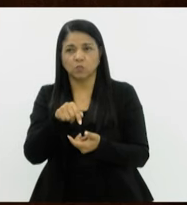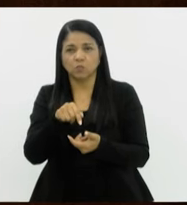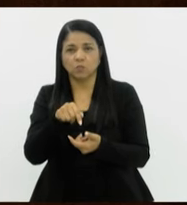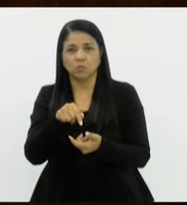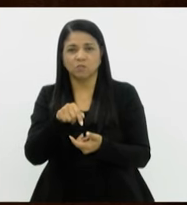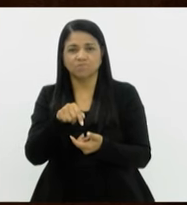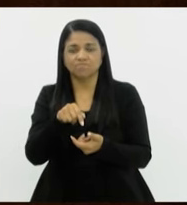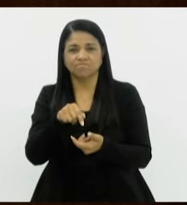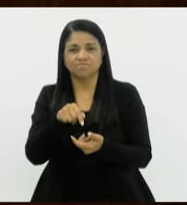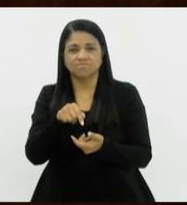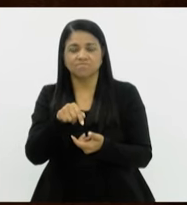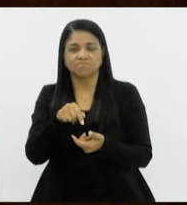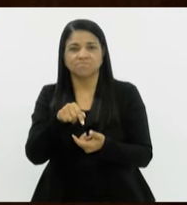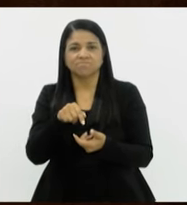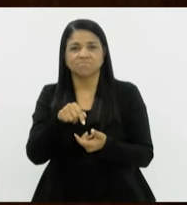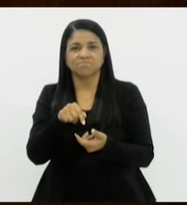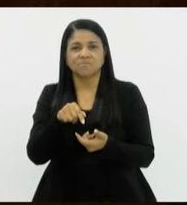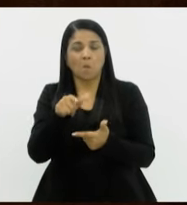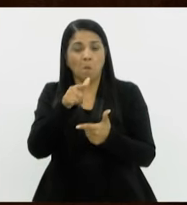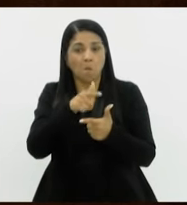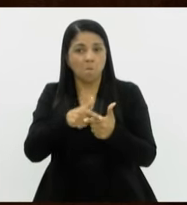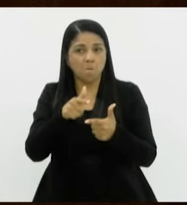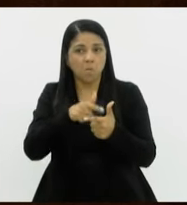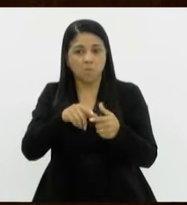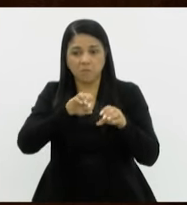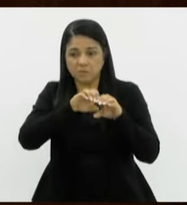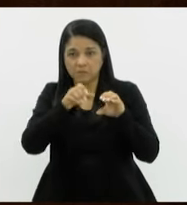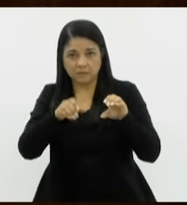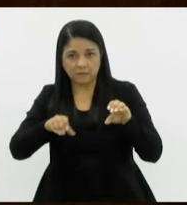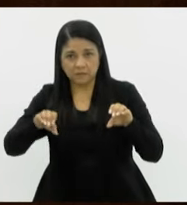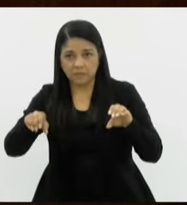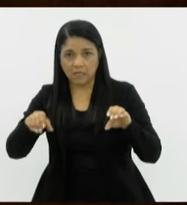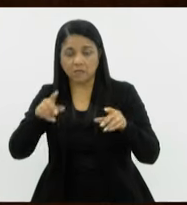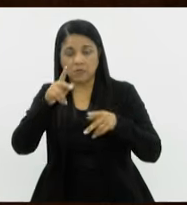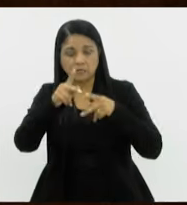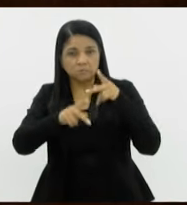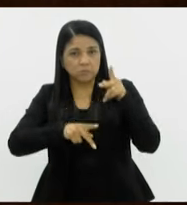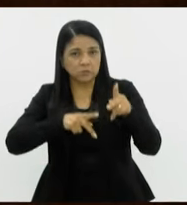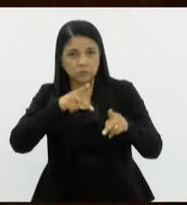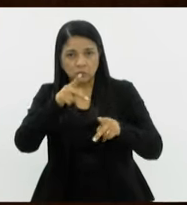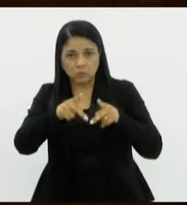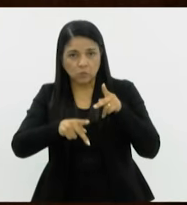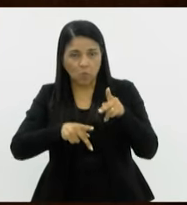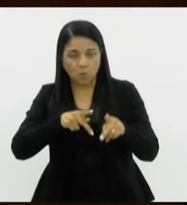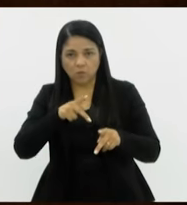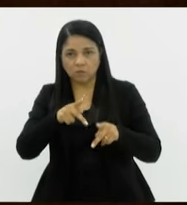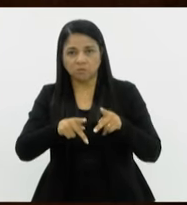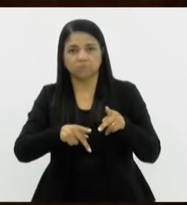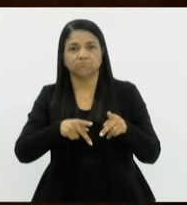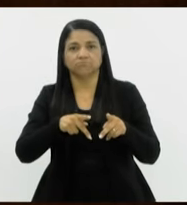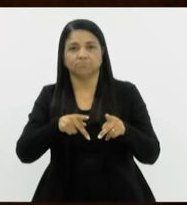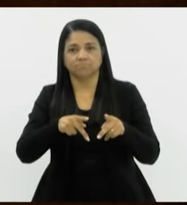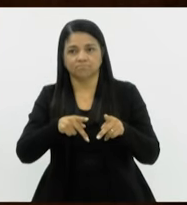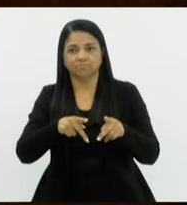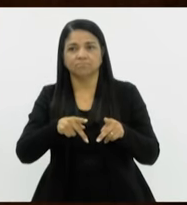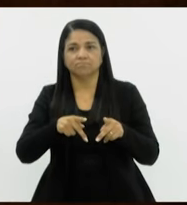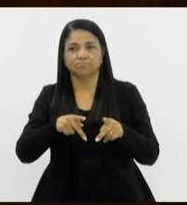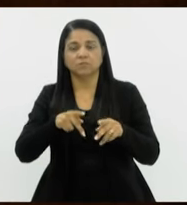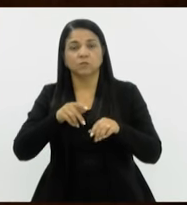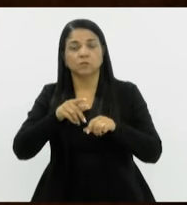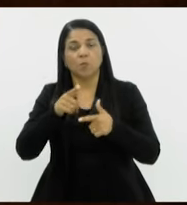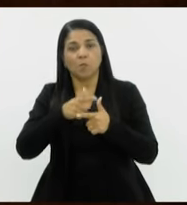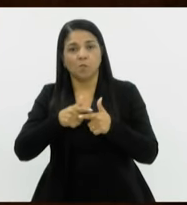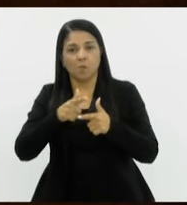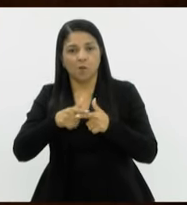a maior desgraça sanitária já vista na humanidade, onde colocou as pessoas não só com problema com relação à Covid,